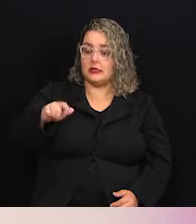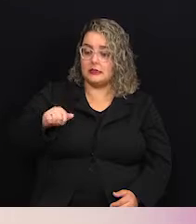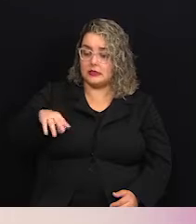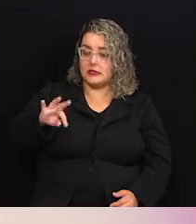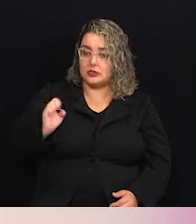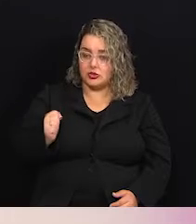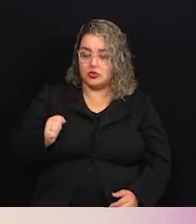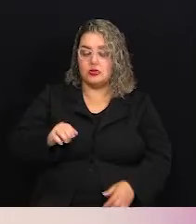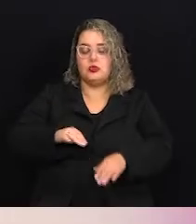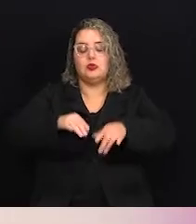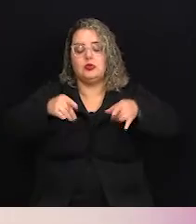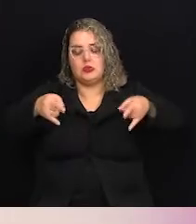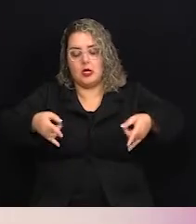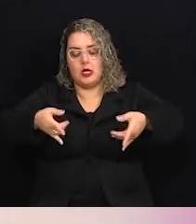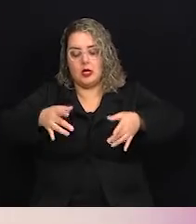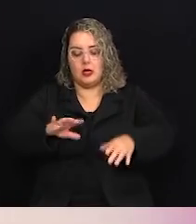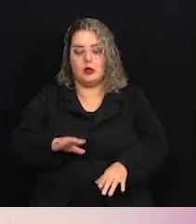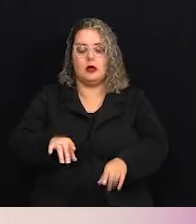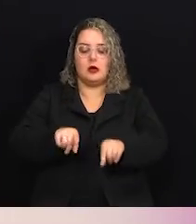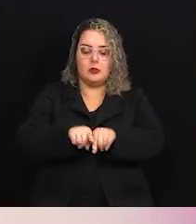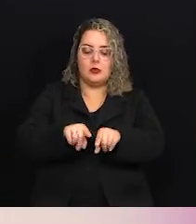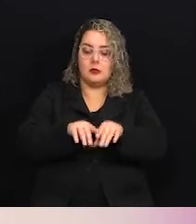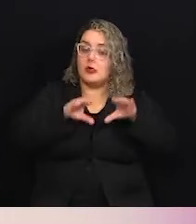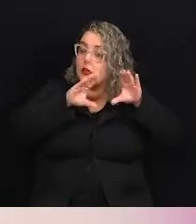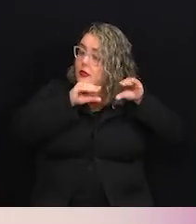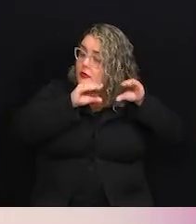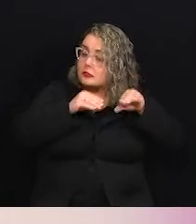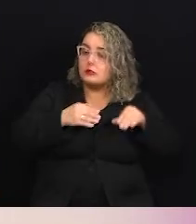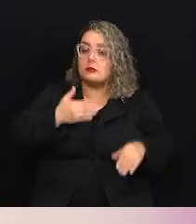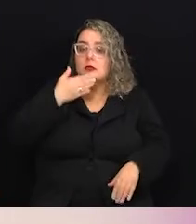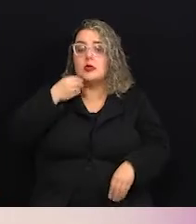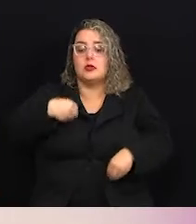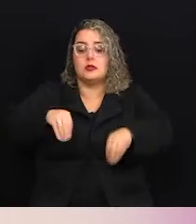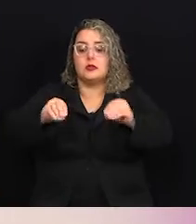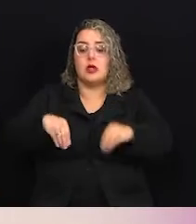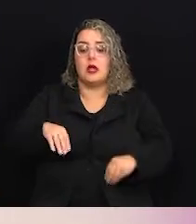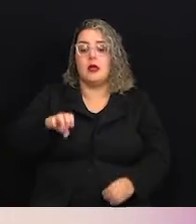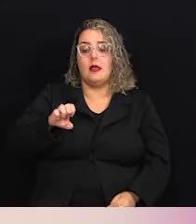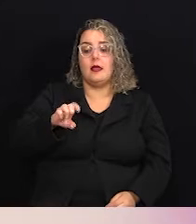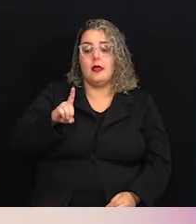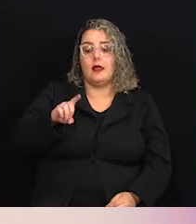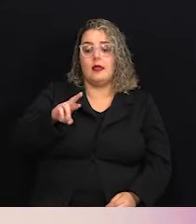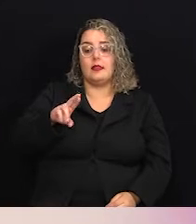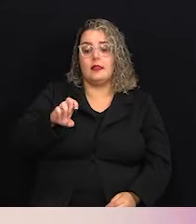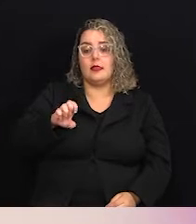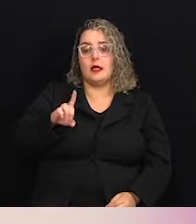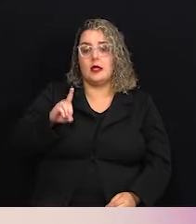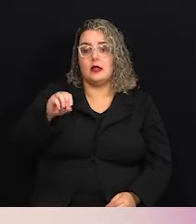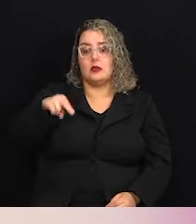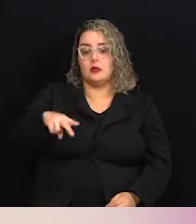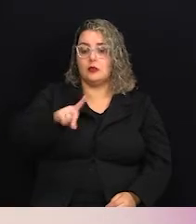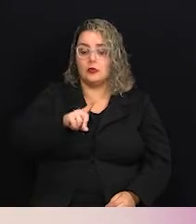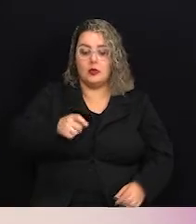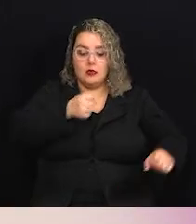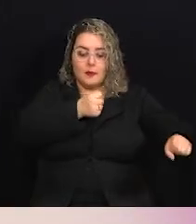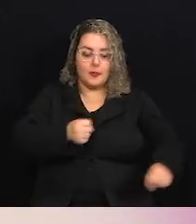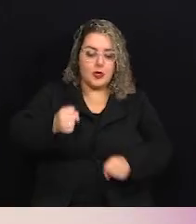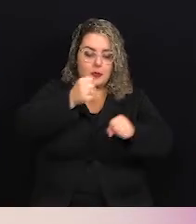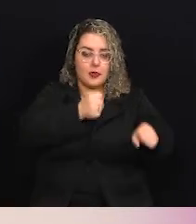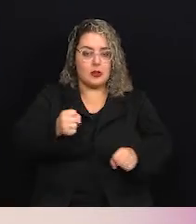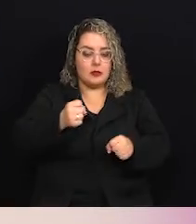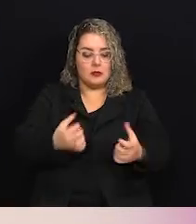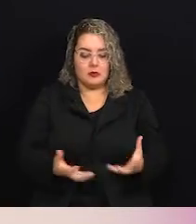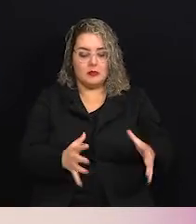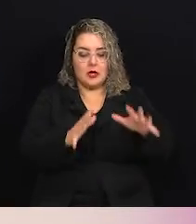colchão, travesseiro. Não se deve usar cobertor, melhor usar edredom e tirar tudo que junta poeira. Não varrer a casa para